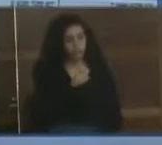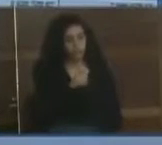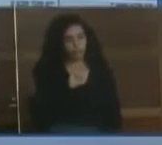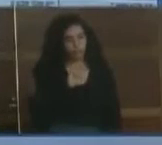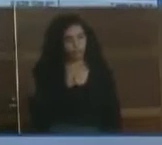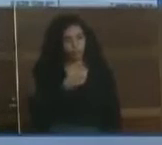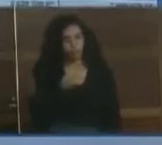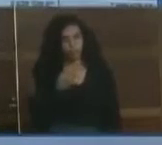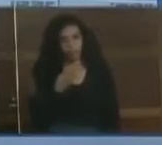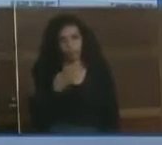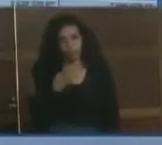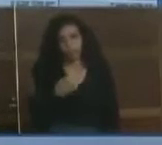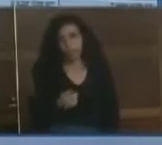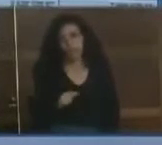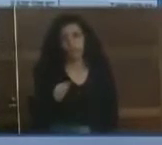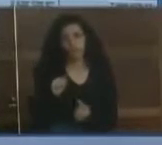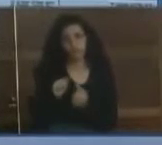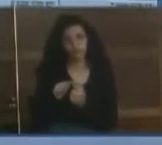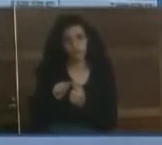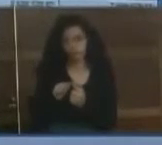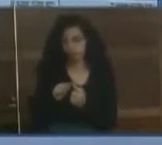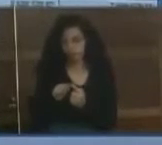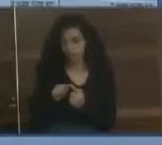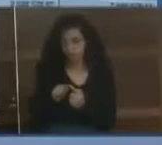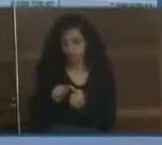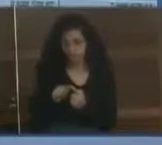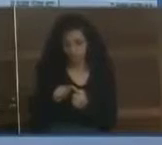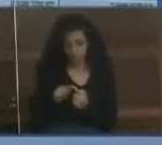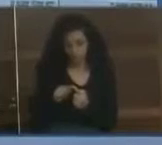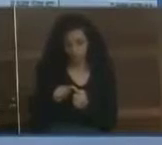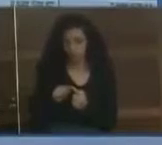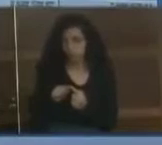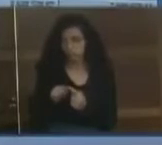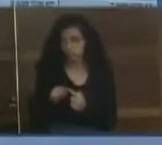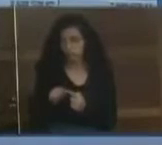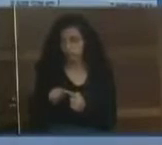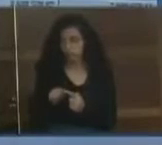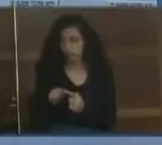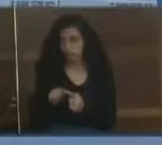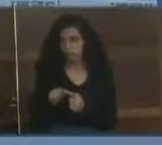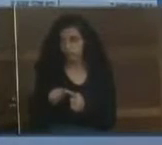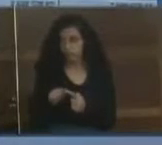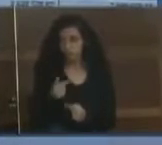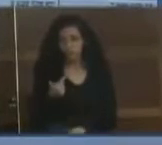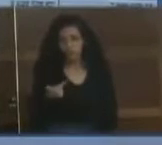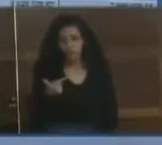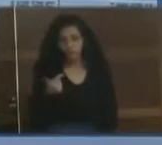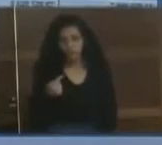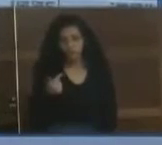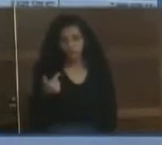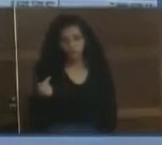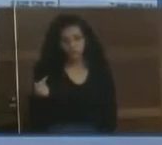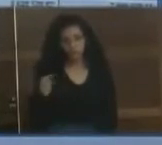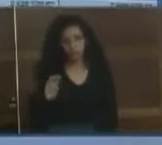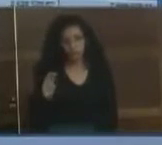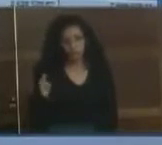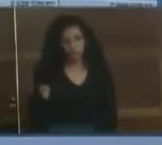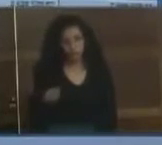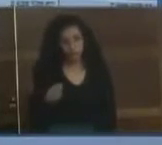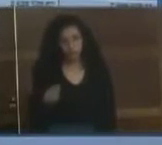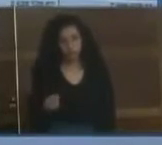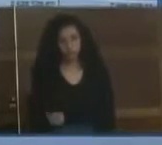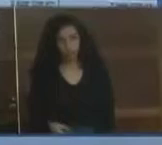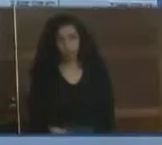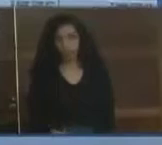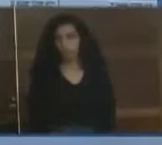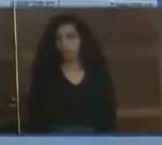milhões 474 mil reais despesa empenhada até o 3º quadrimestre de 267 milhões duzentos